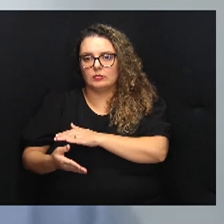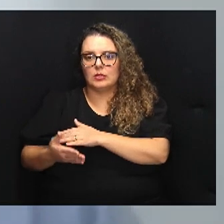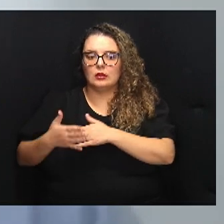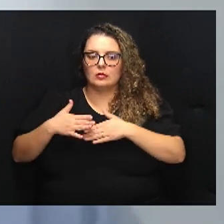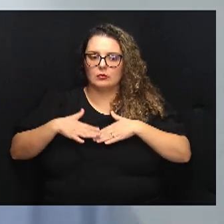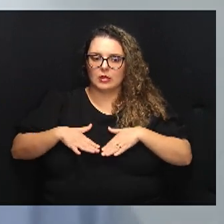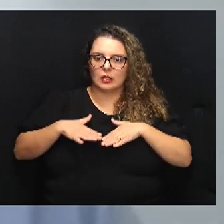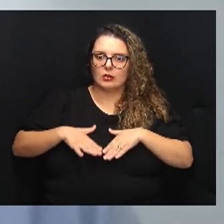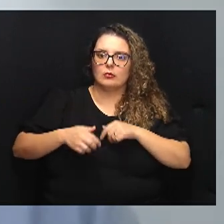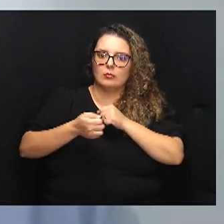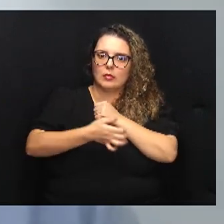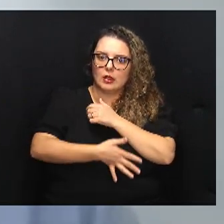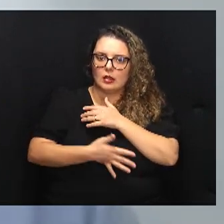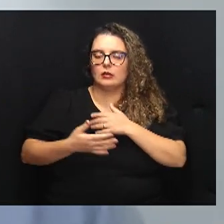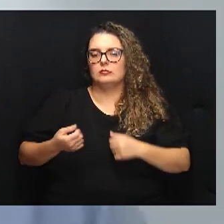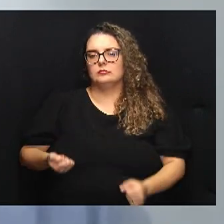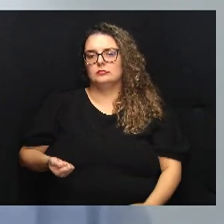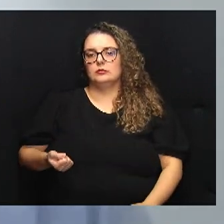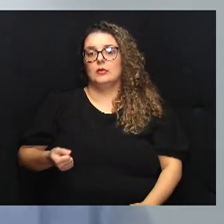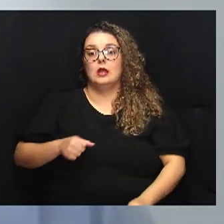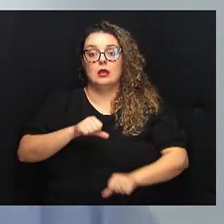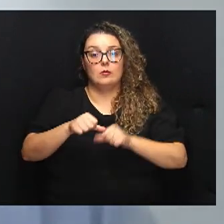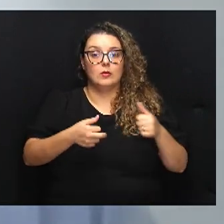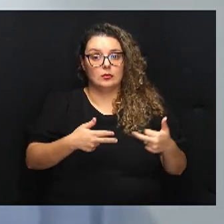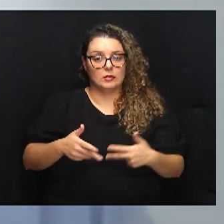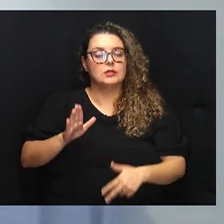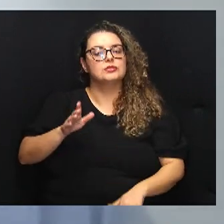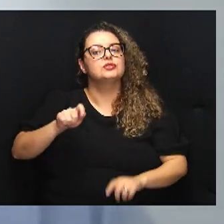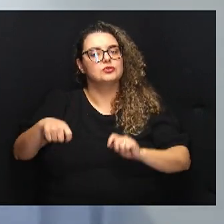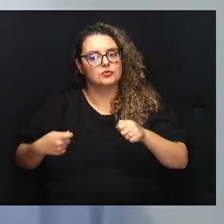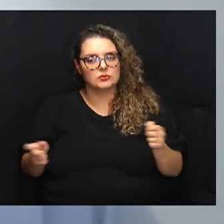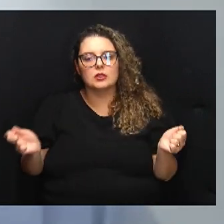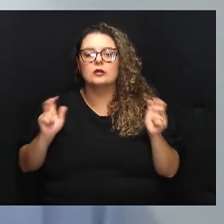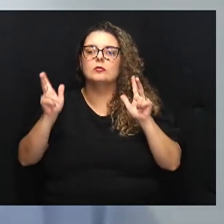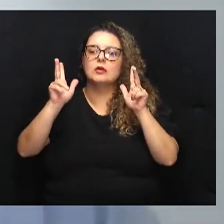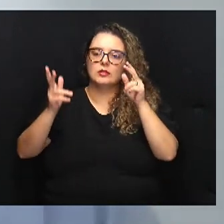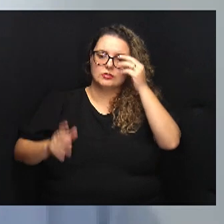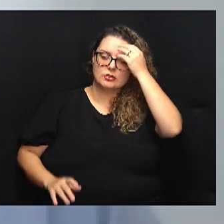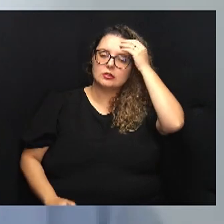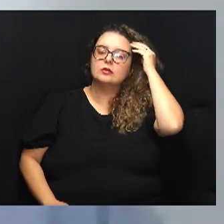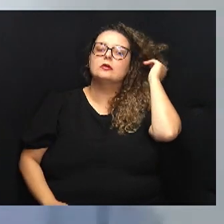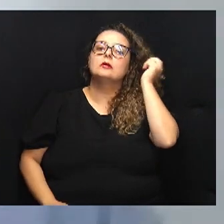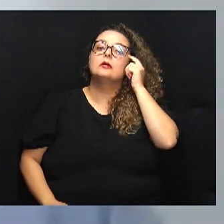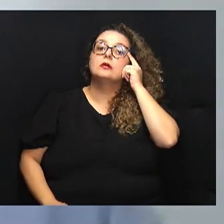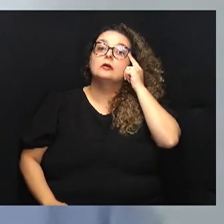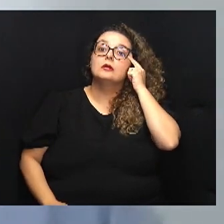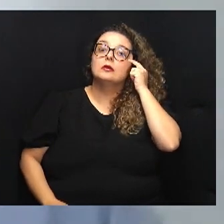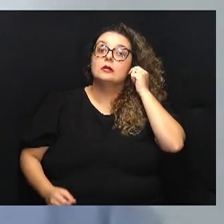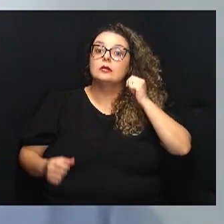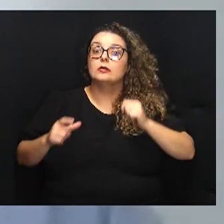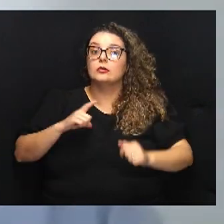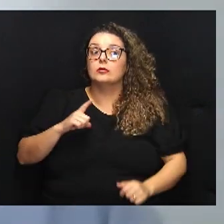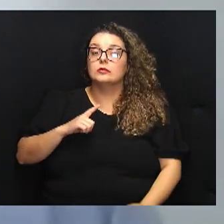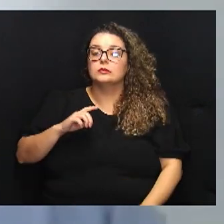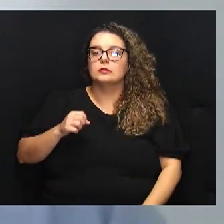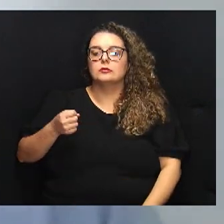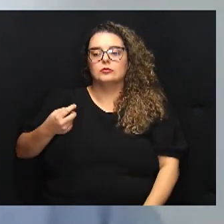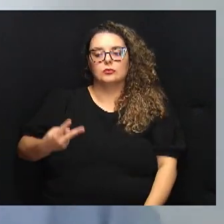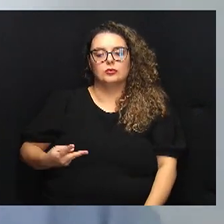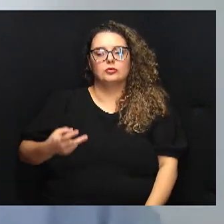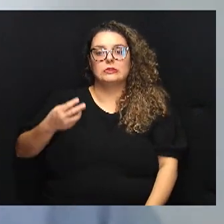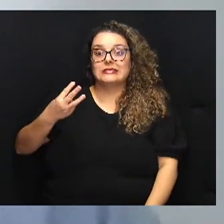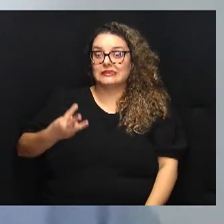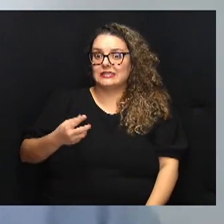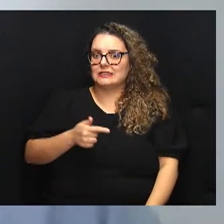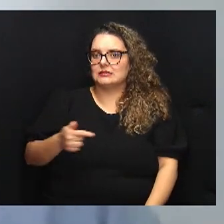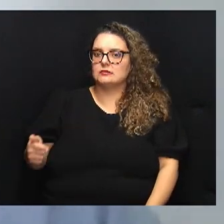desse padrão, de evacuação, isso já é um sinal de alerta. E quando isso dura mais de 2 a 3 semanas, a gente